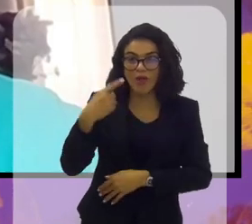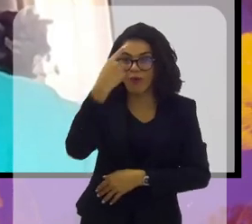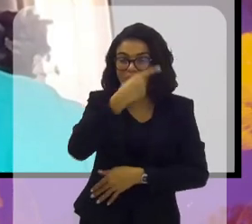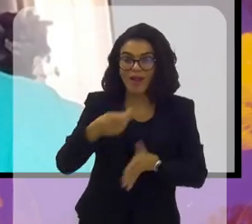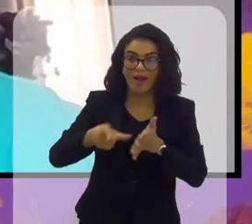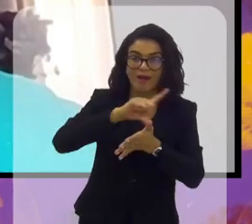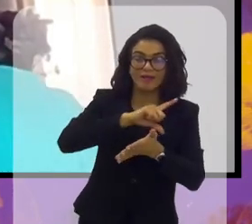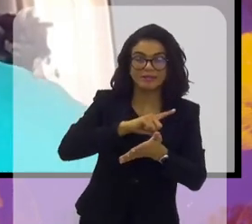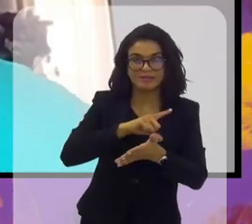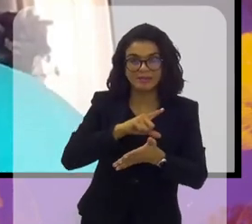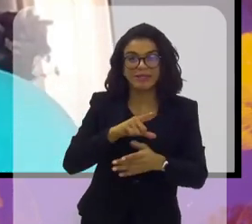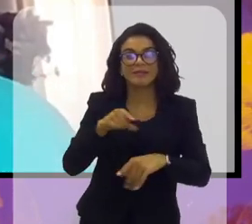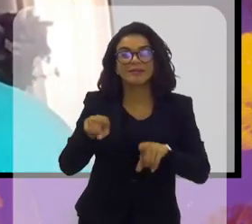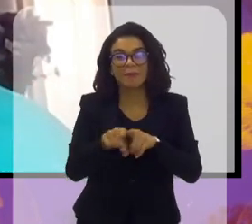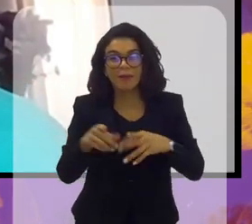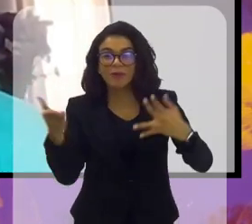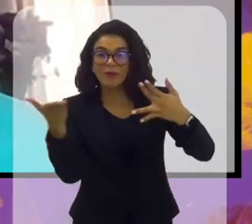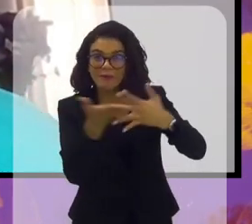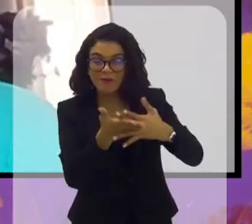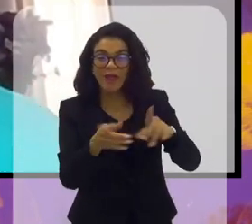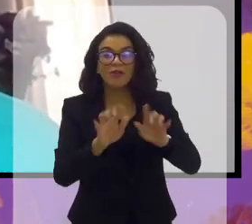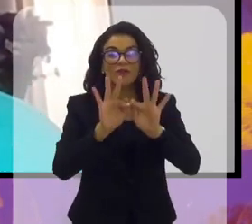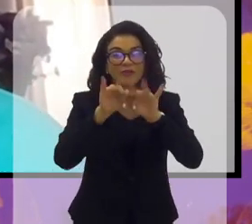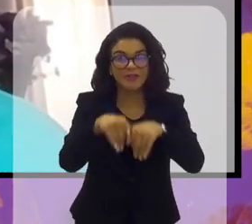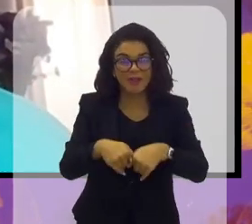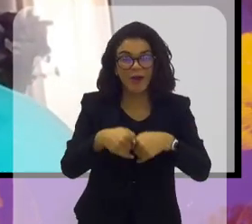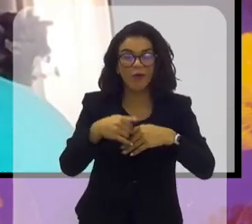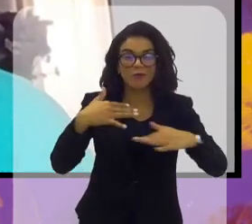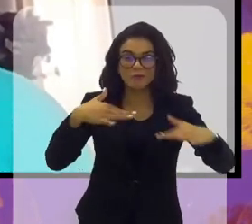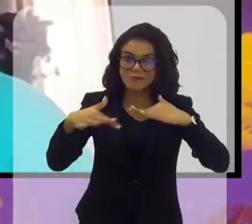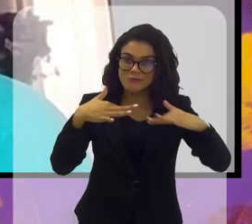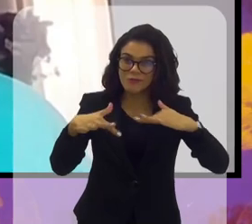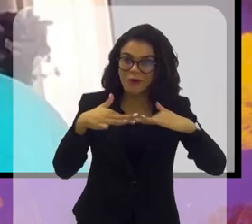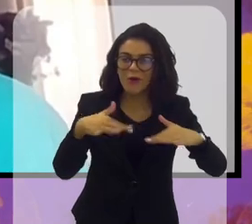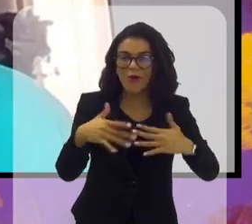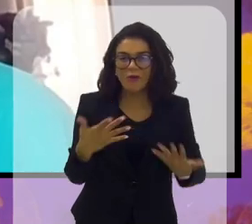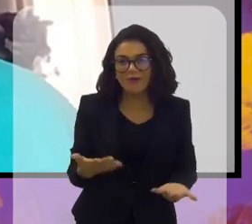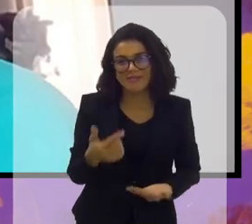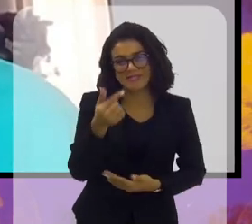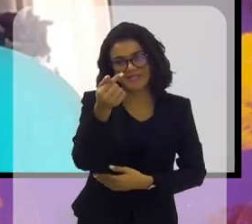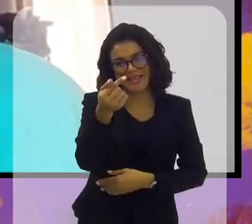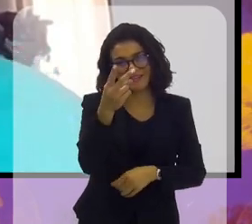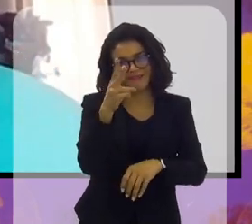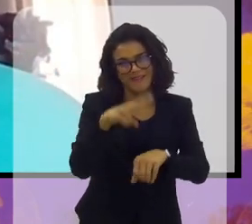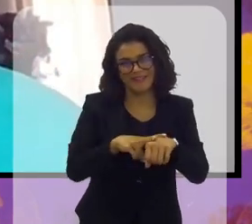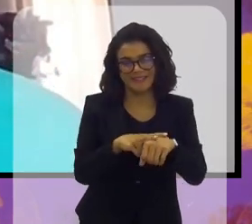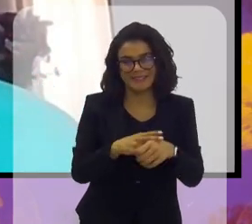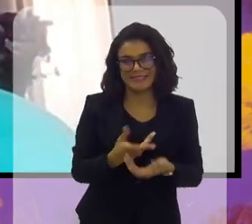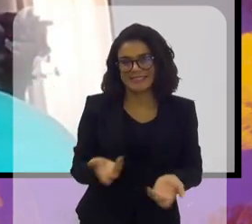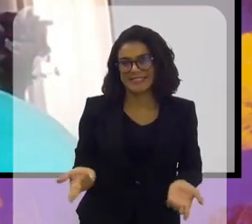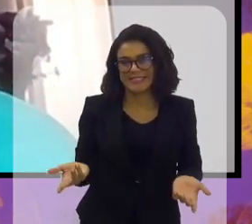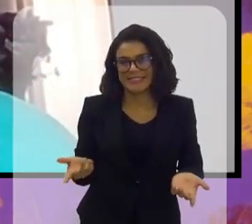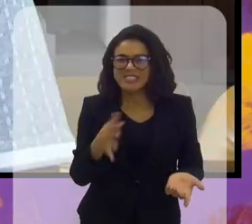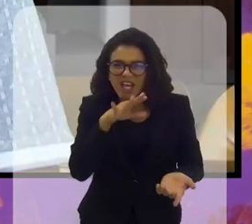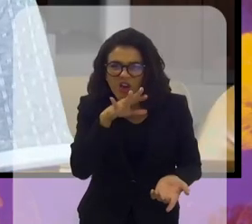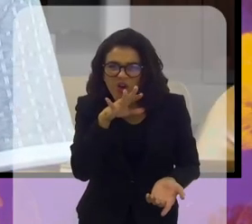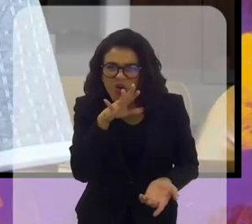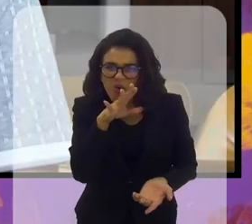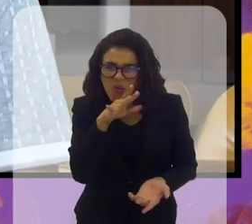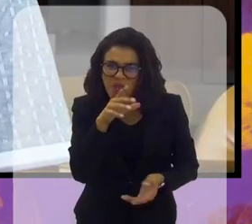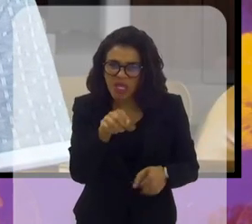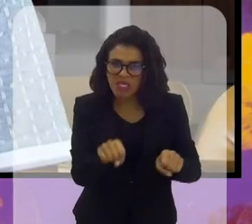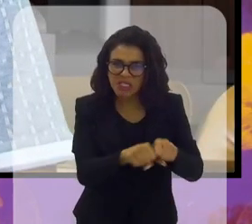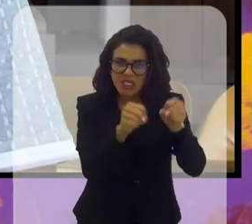jogo, depois do aquecimento, no intervalo e depois do jogo. Para um jogo eu molho o campo 7 vezes,